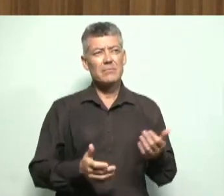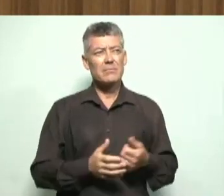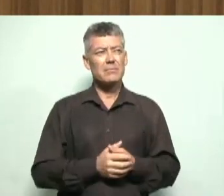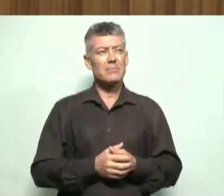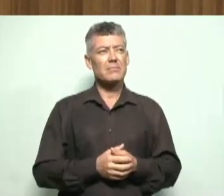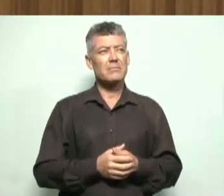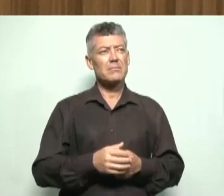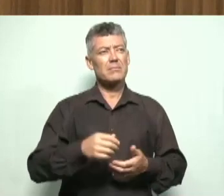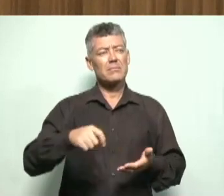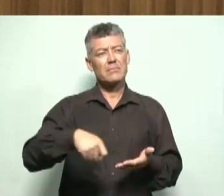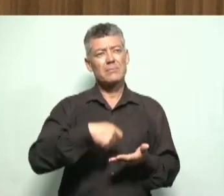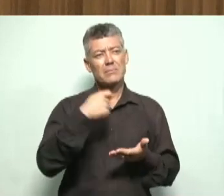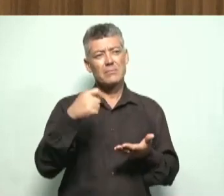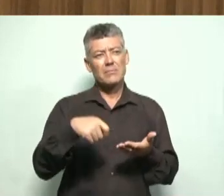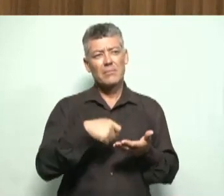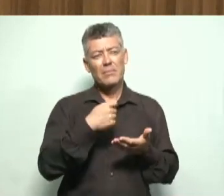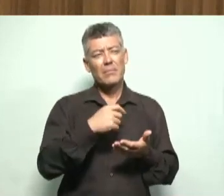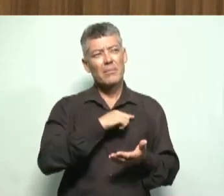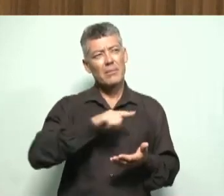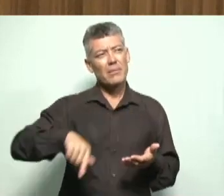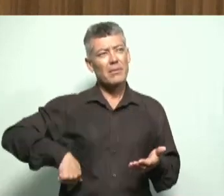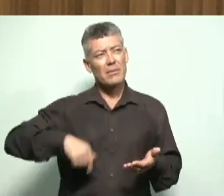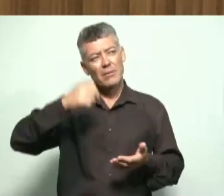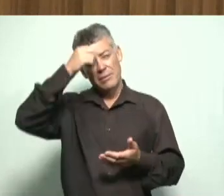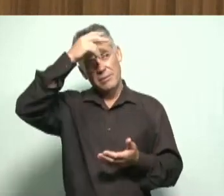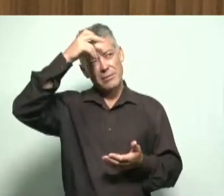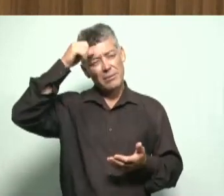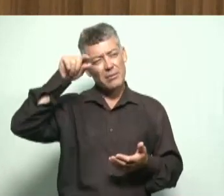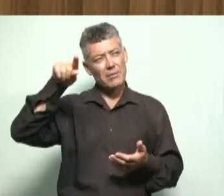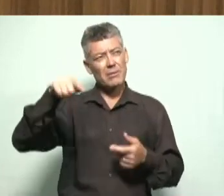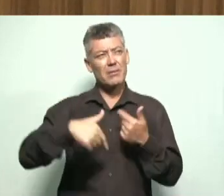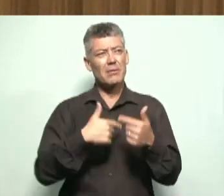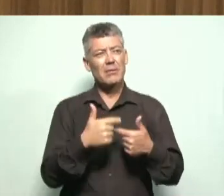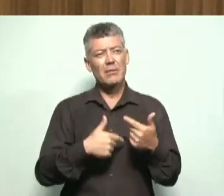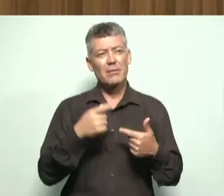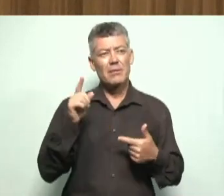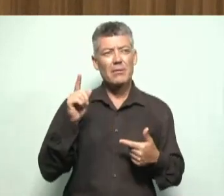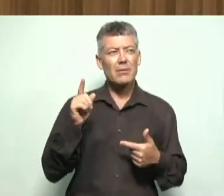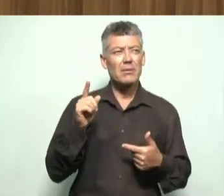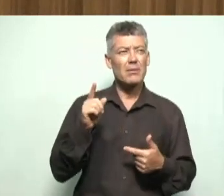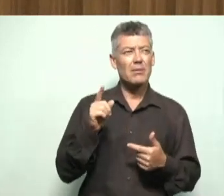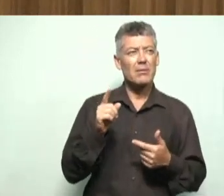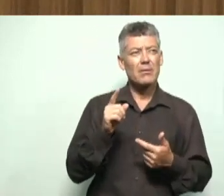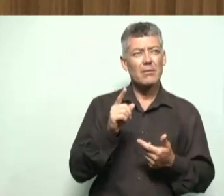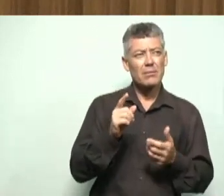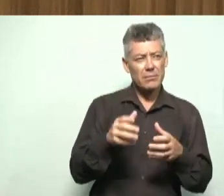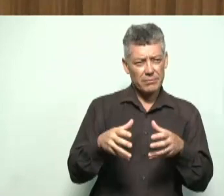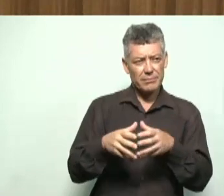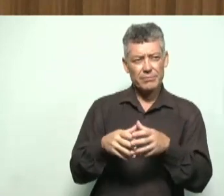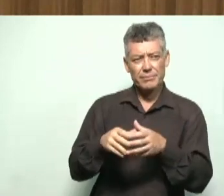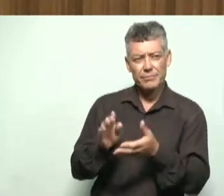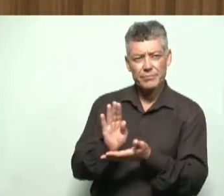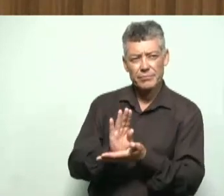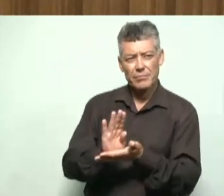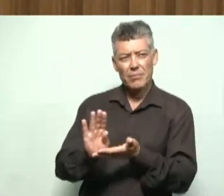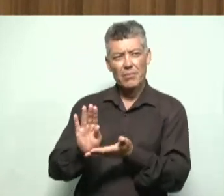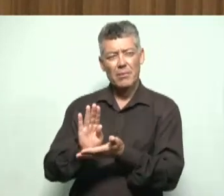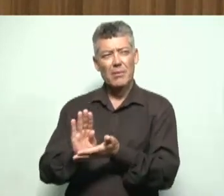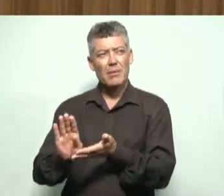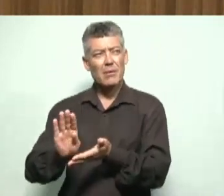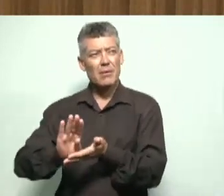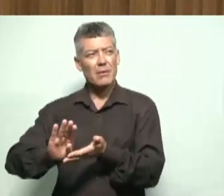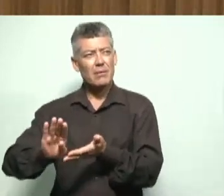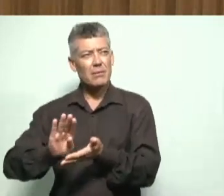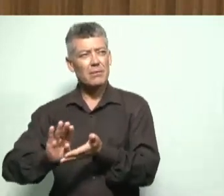públicos, porque hoje, inclusive, o governo municipal tem um trabalho muito interessante, importante, que é o Banco de Alimentos. E o Banco de Alimentos vem, sim,